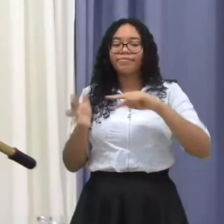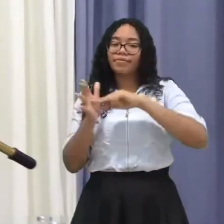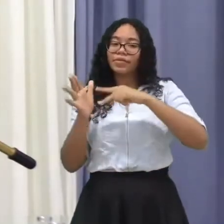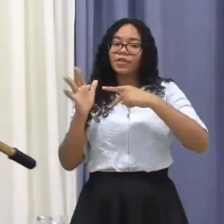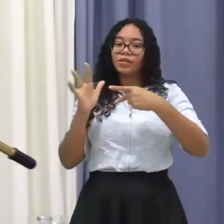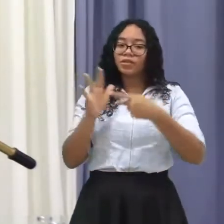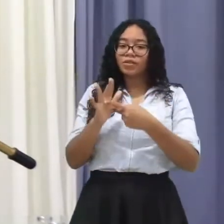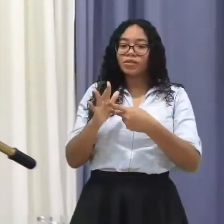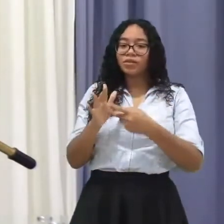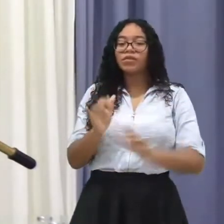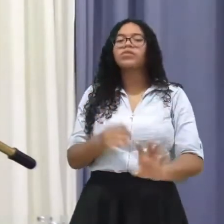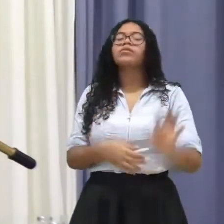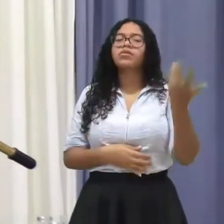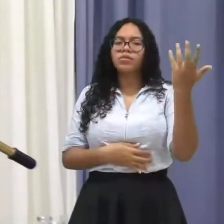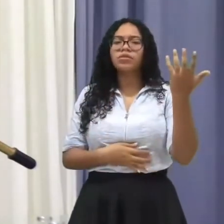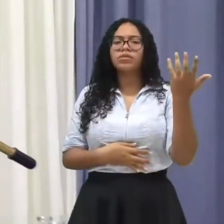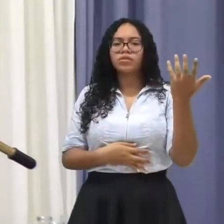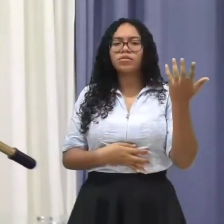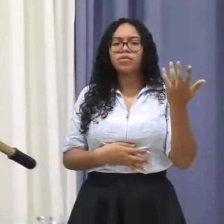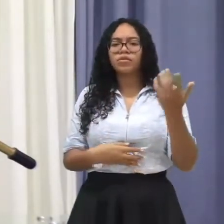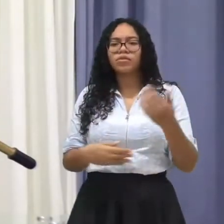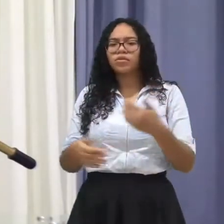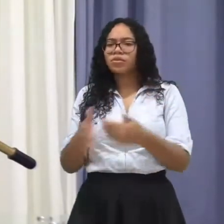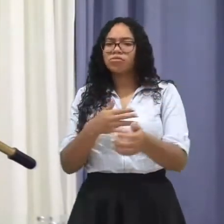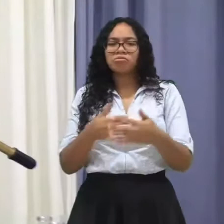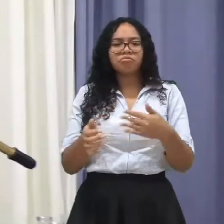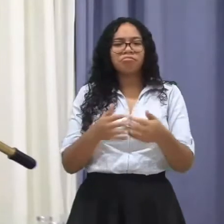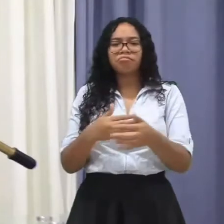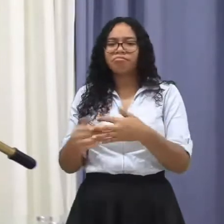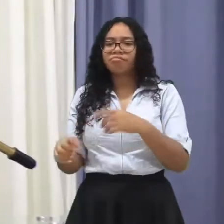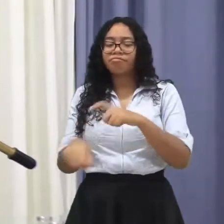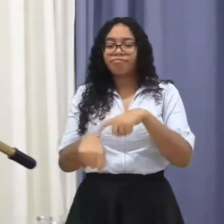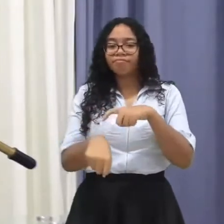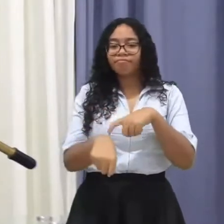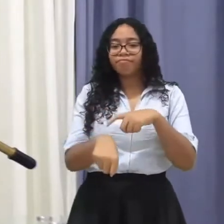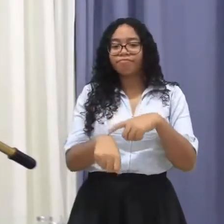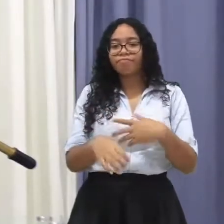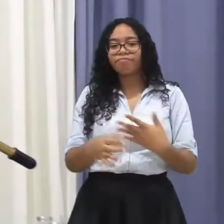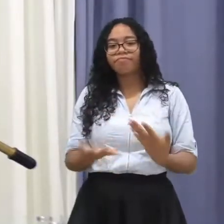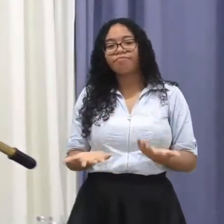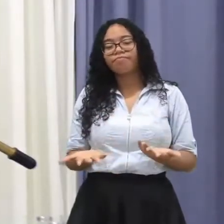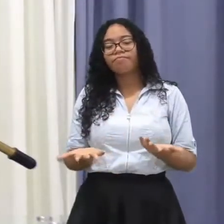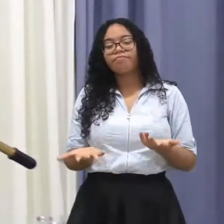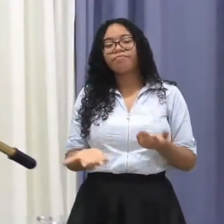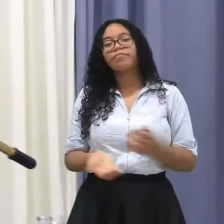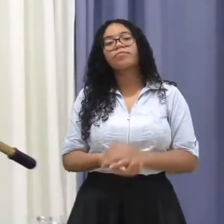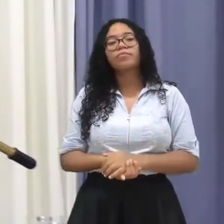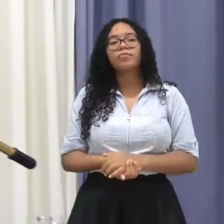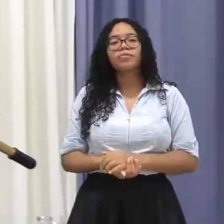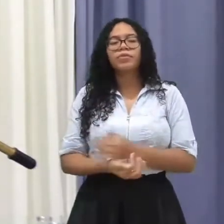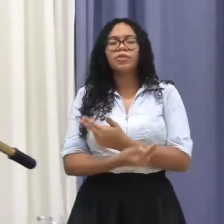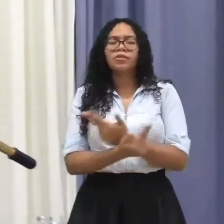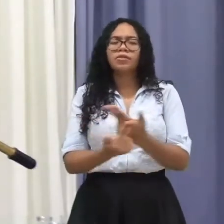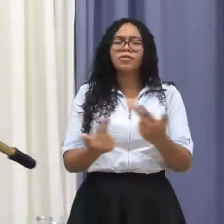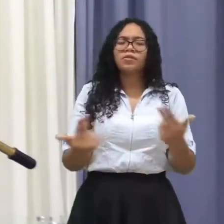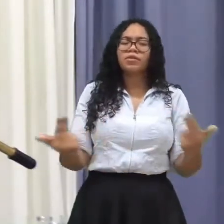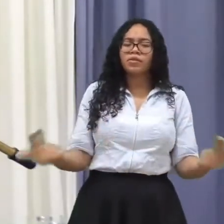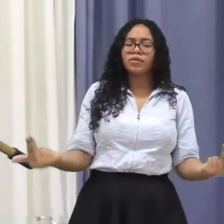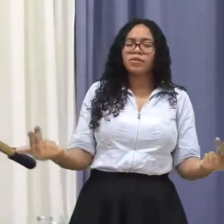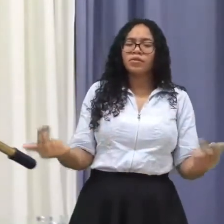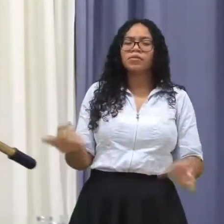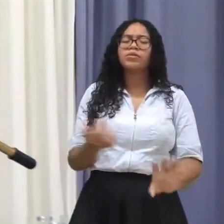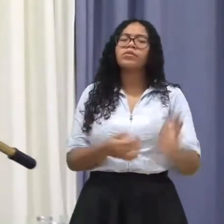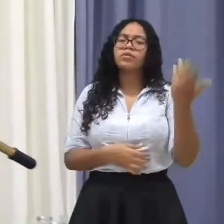pode acontecer a qualquer momento. Outras coisas podem acontecer antes do